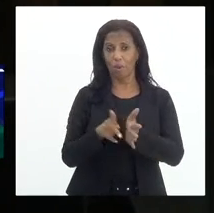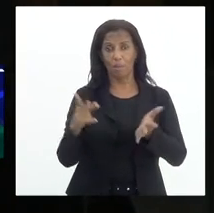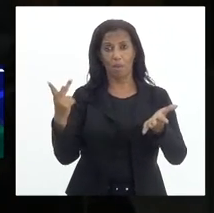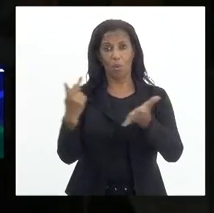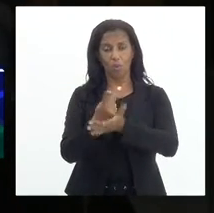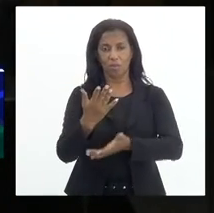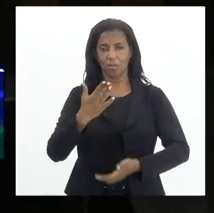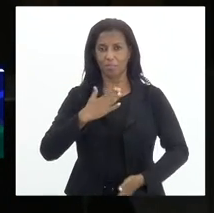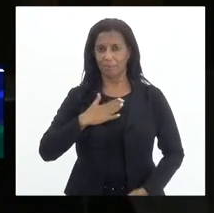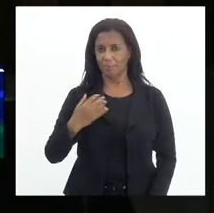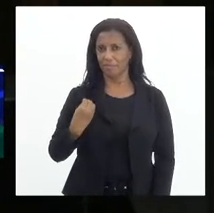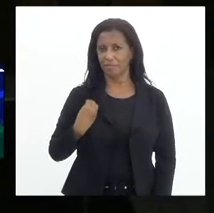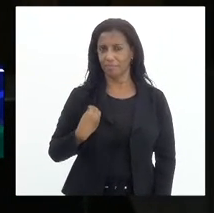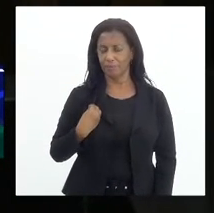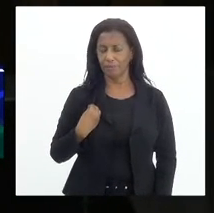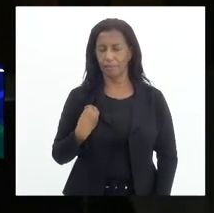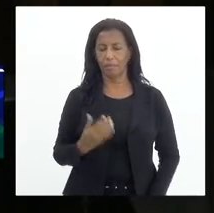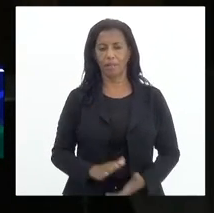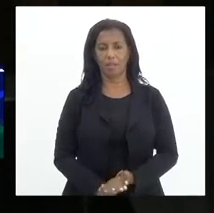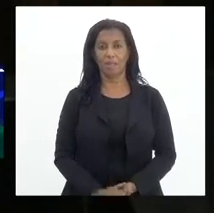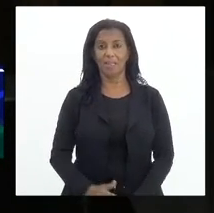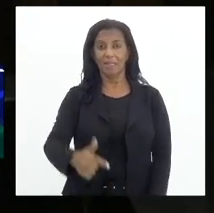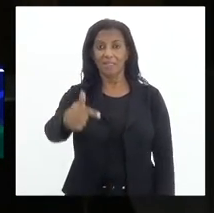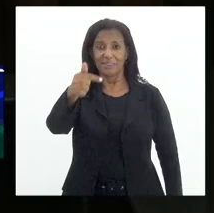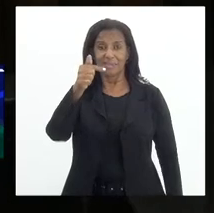comigo. Eu, durante